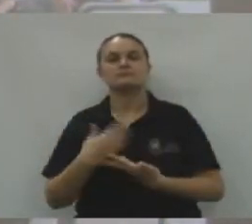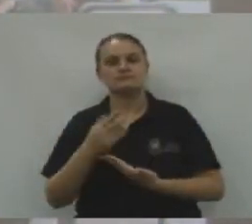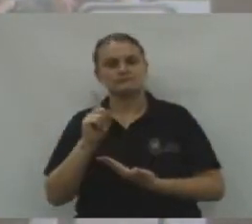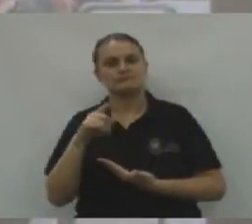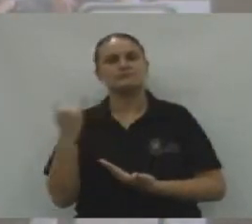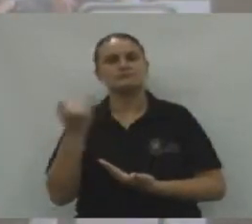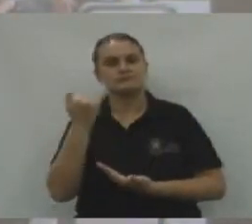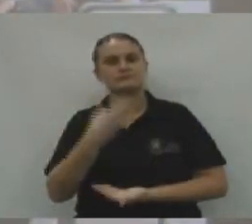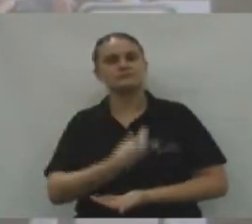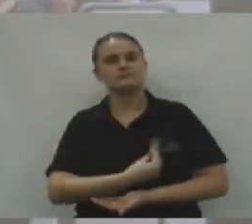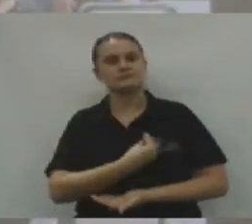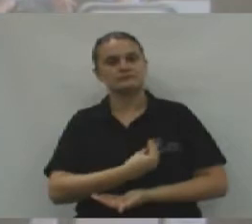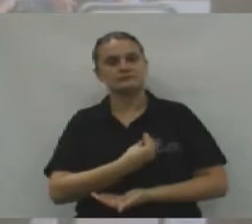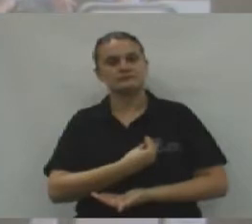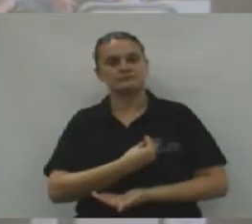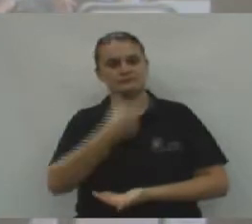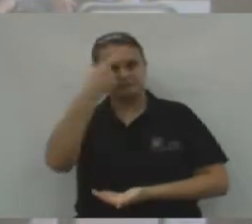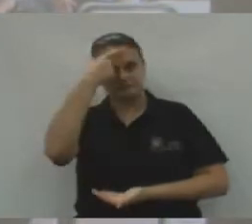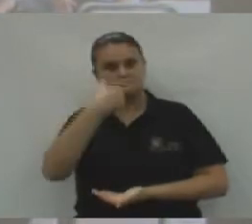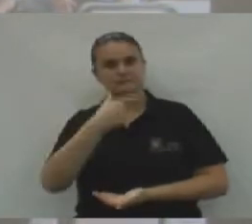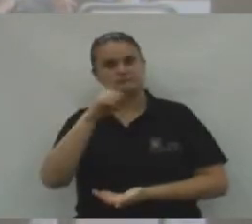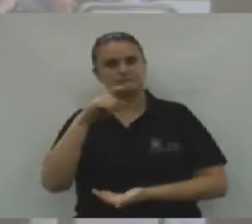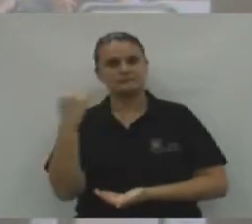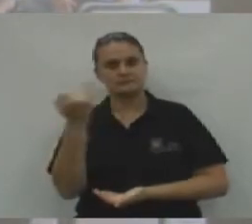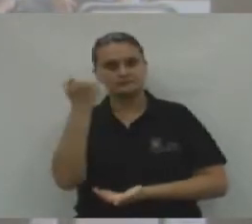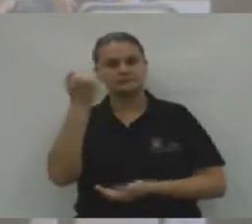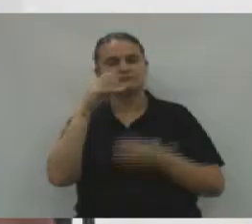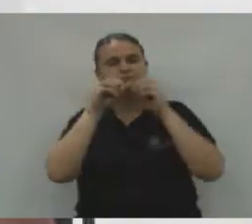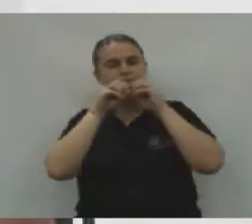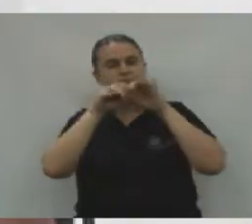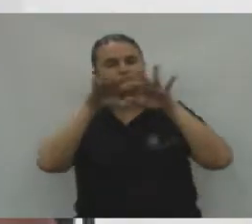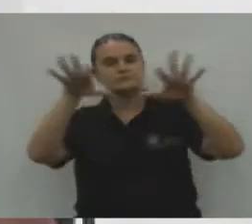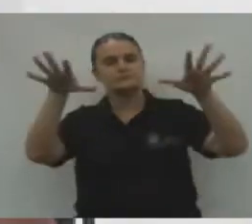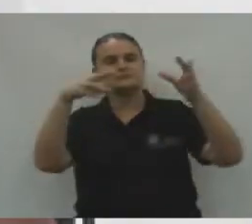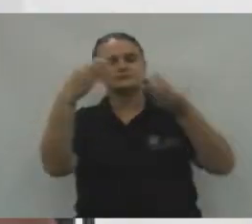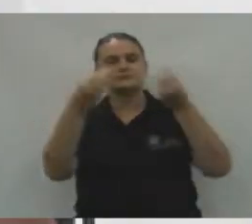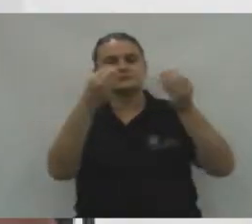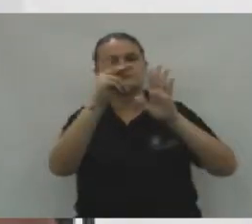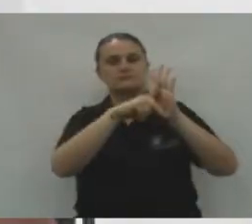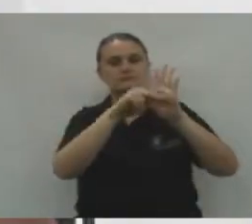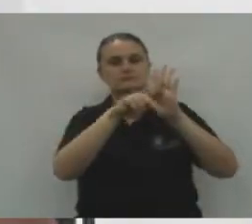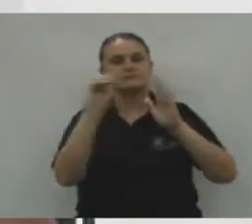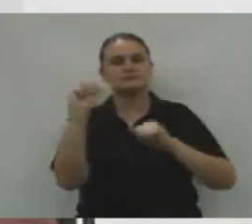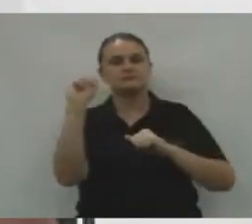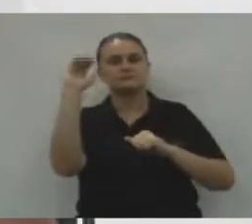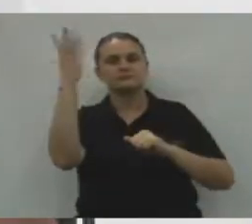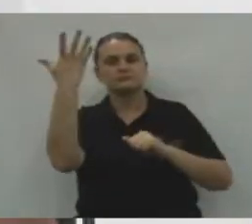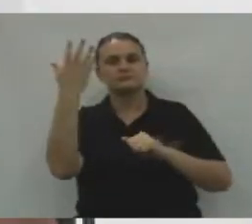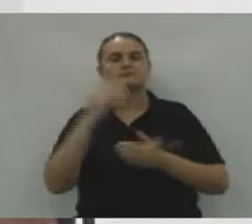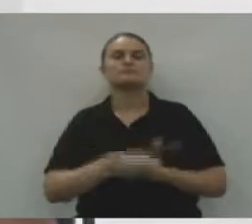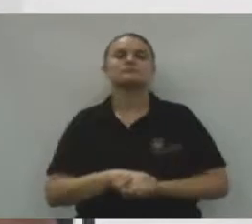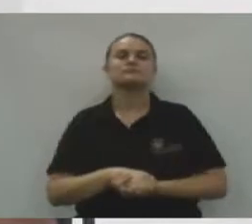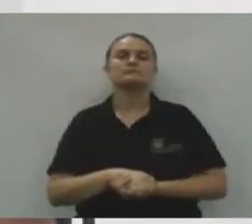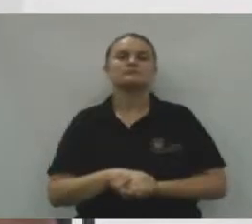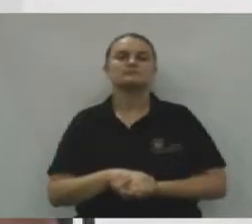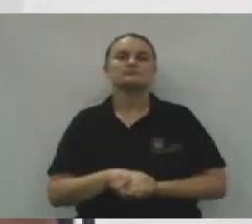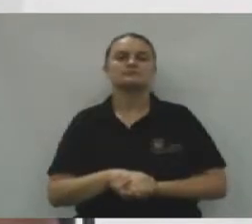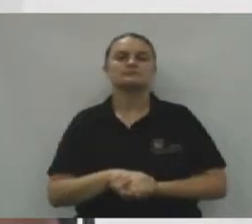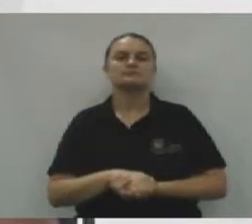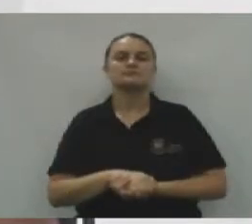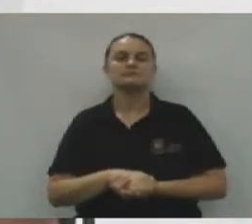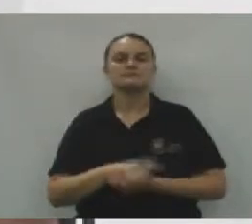representa uma questão importante de difusão do projeto para outros municípios aí.